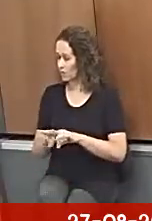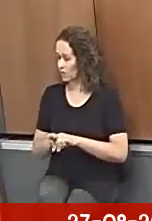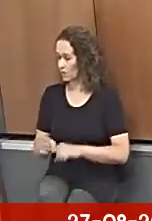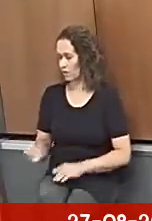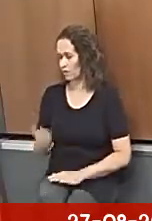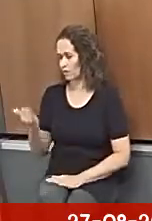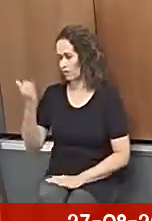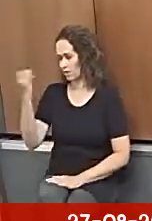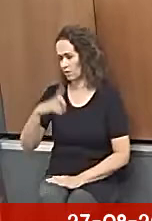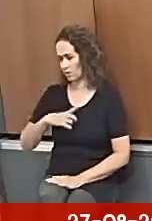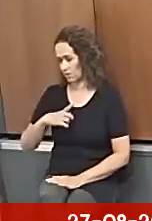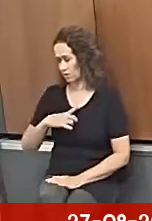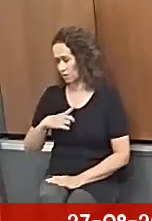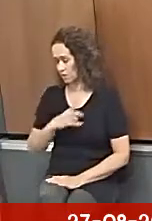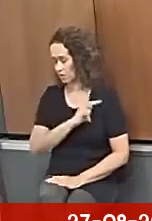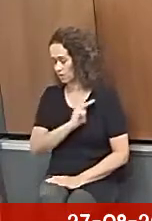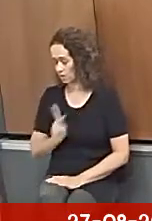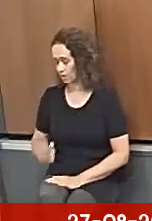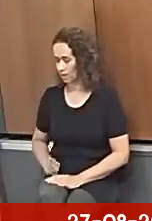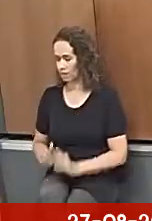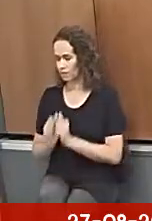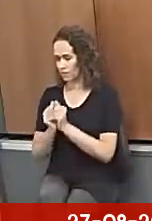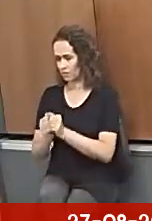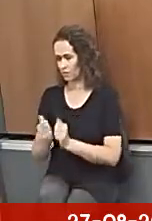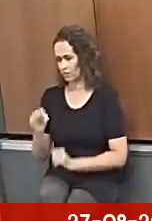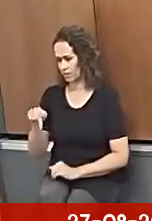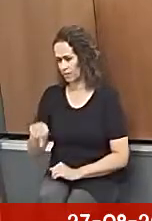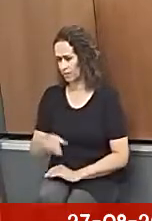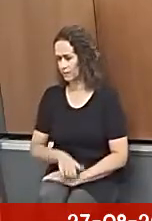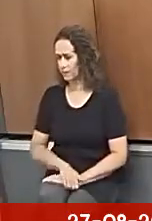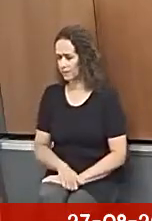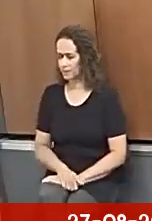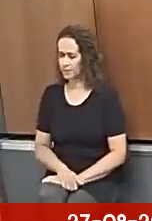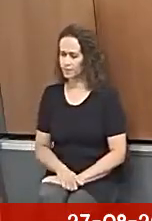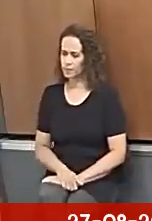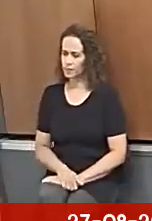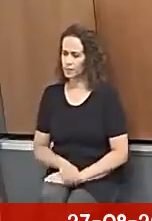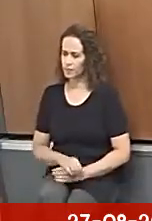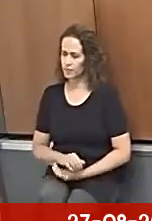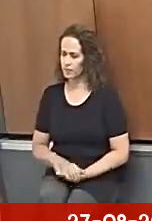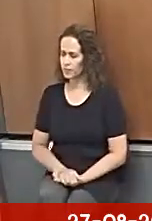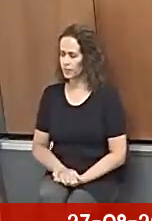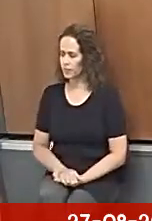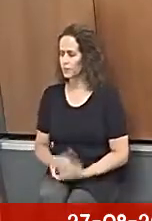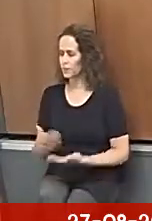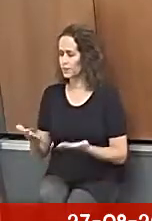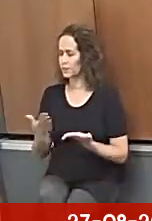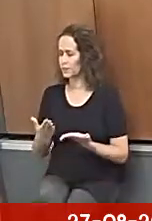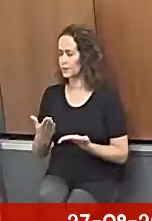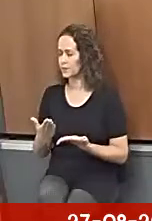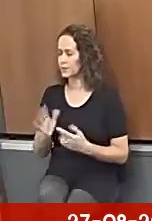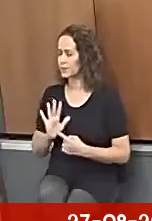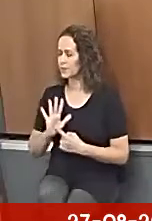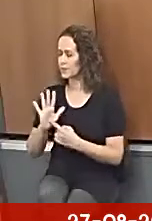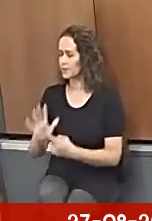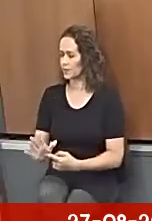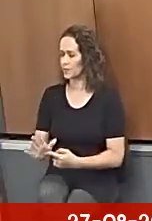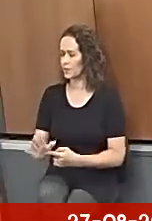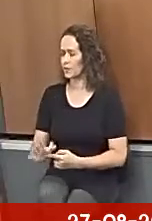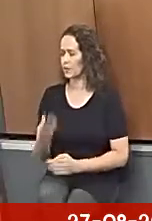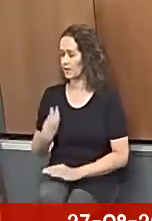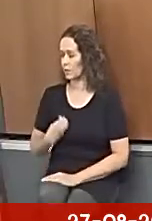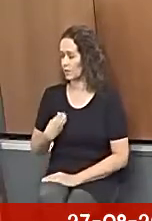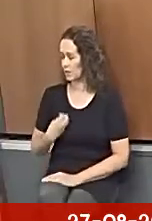tem aqui o presidente da comissão de esporte quero registrar aqui a presença do amigo branquinho